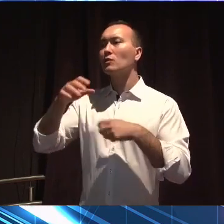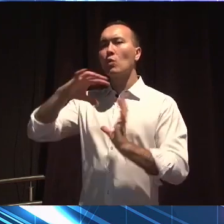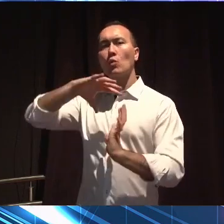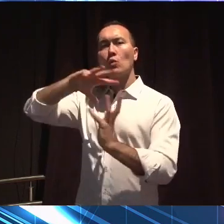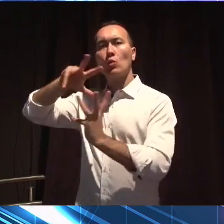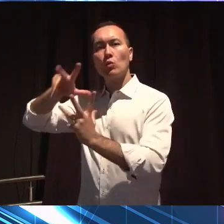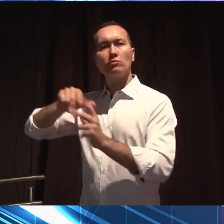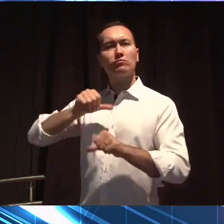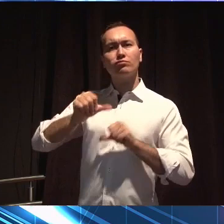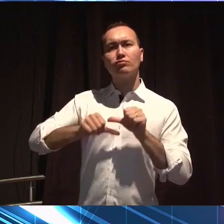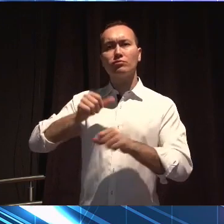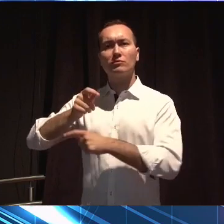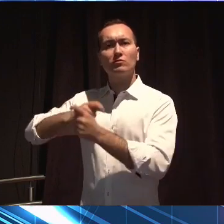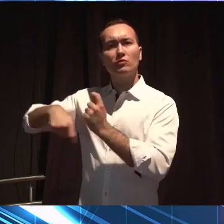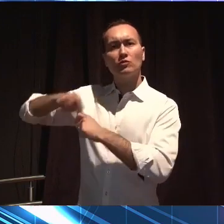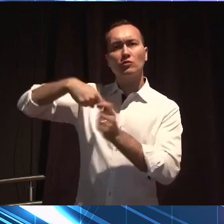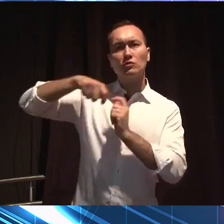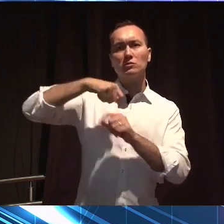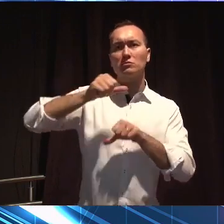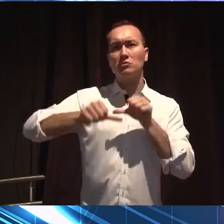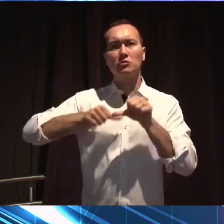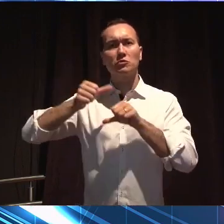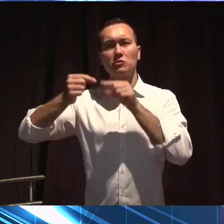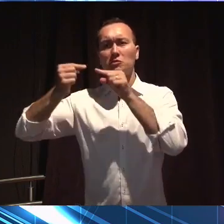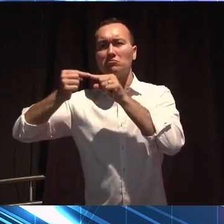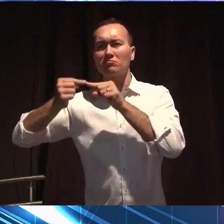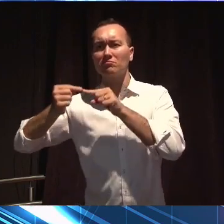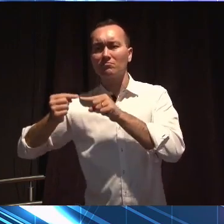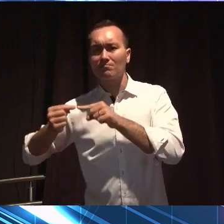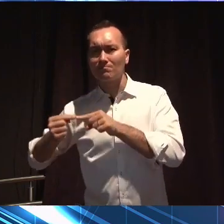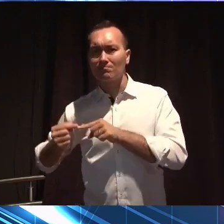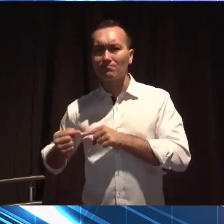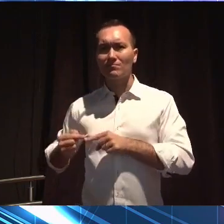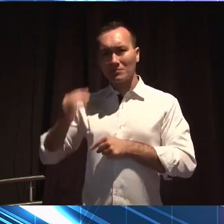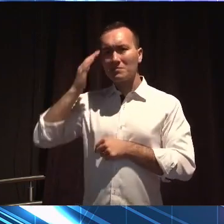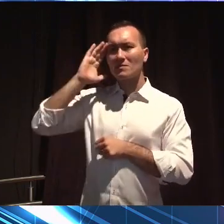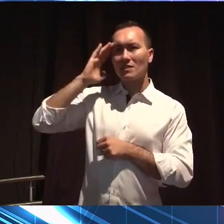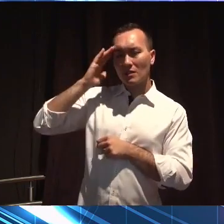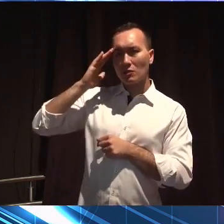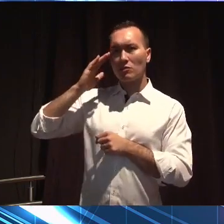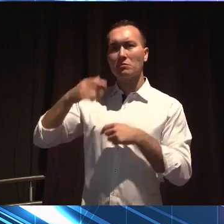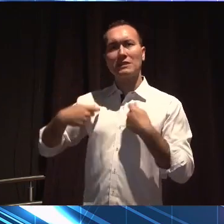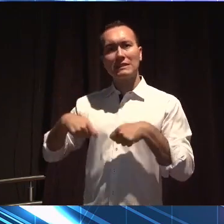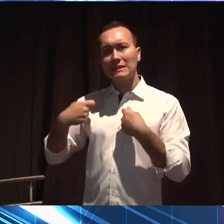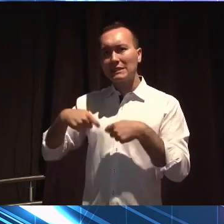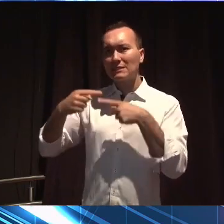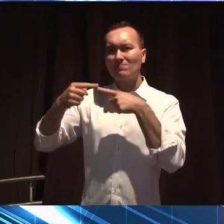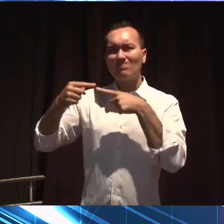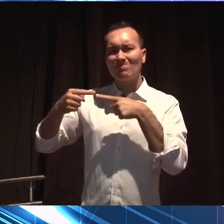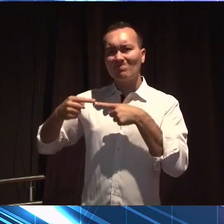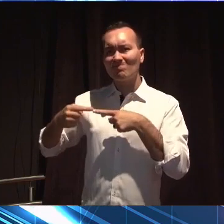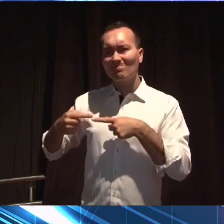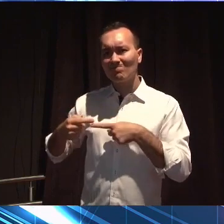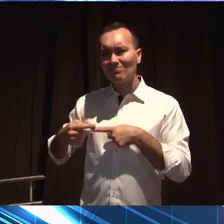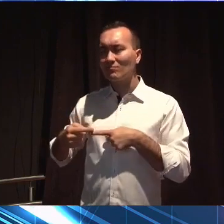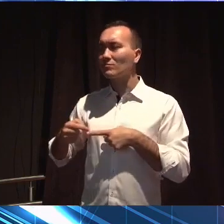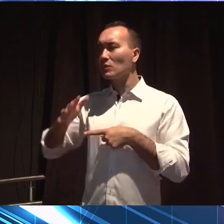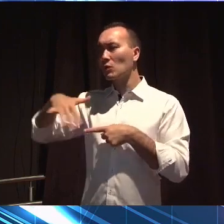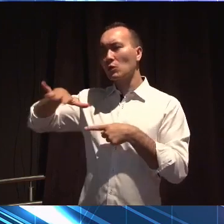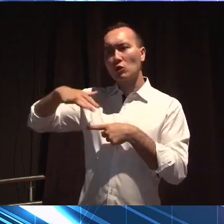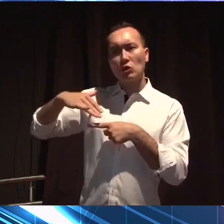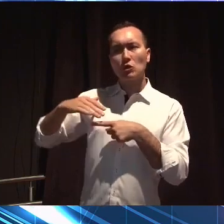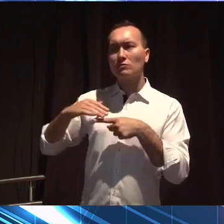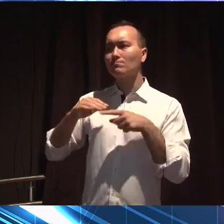estava acontecendo no mercado. Né, para você continuar relevante. Como se manter relevante? Nos últimos anos, a gente tem percebido uma série de